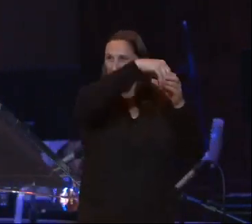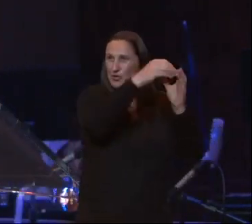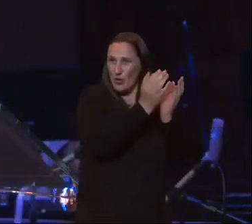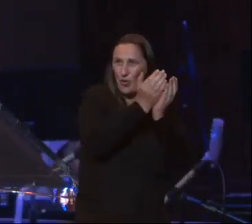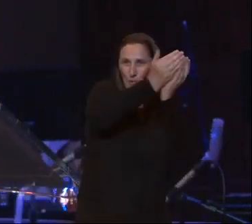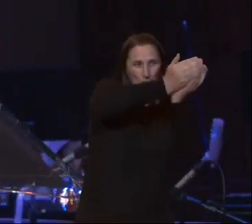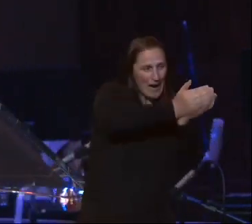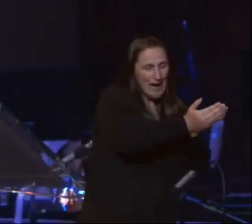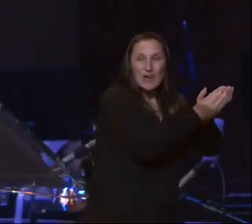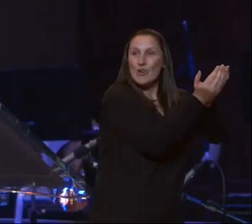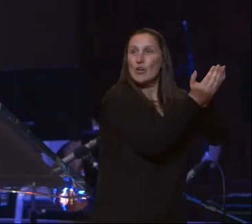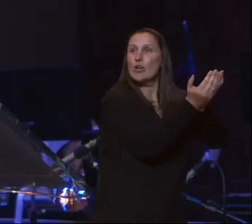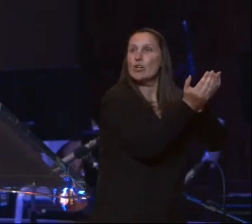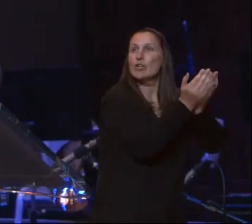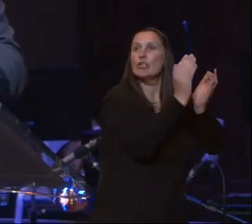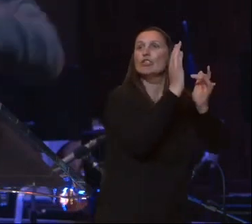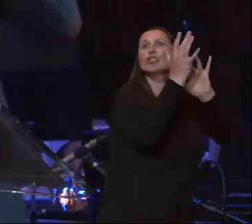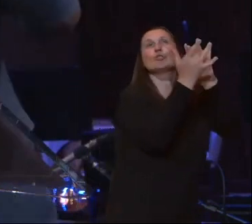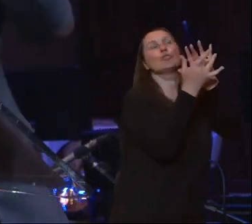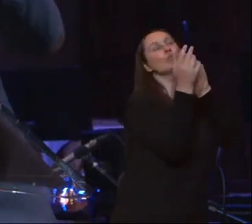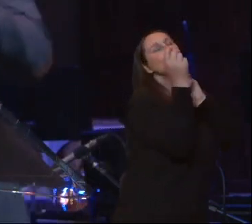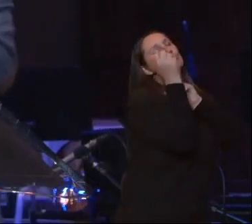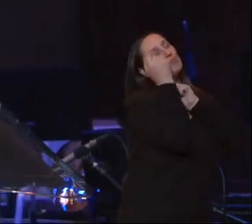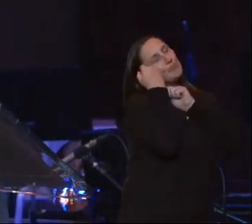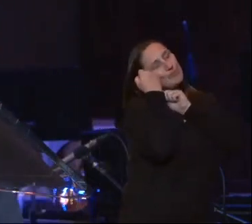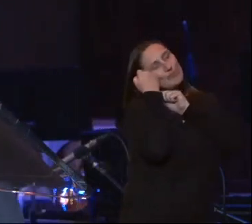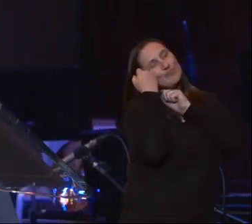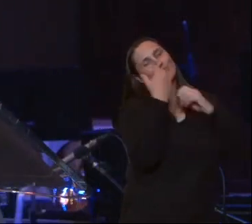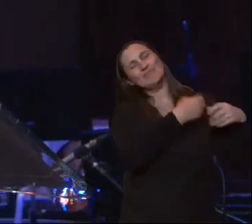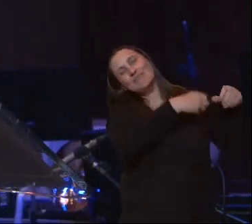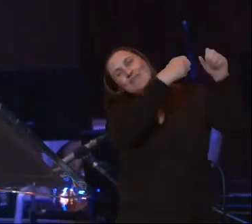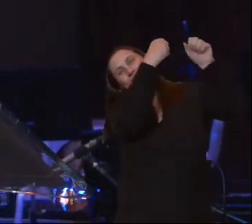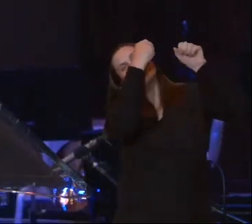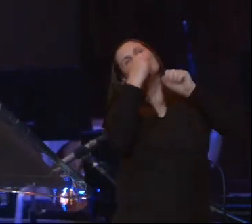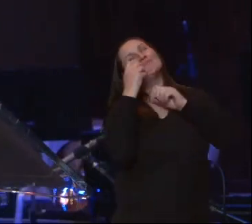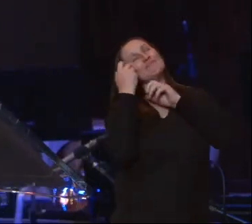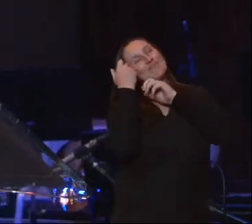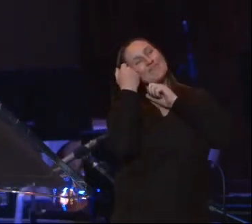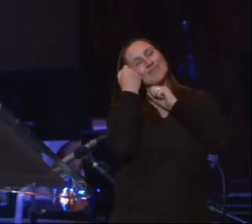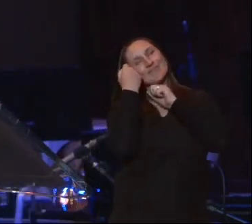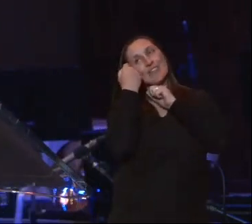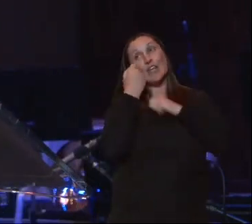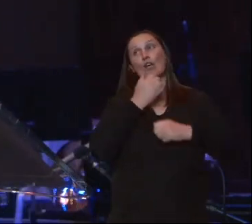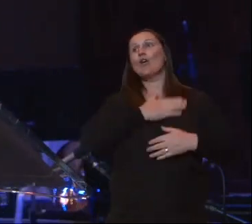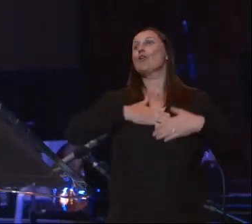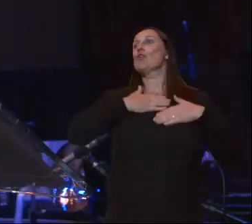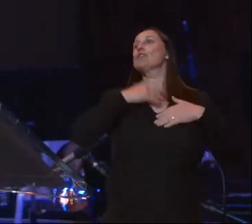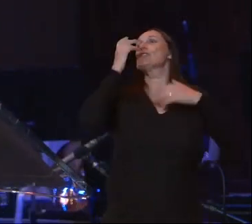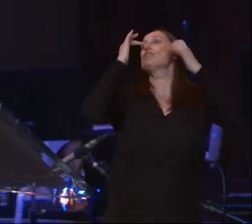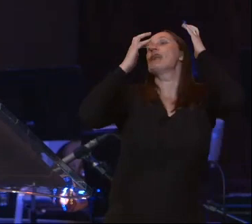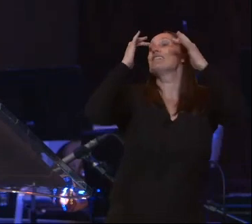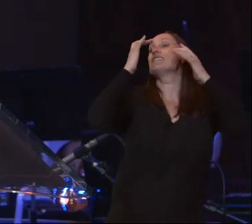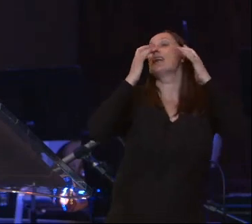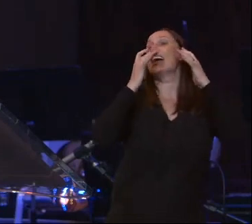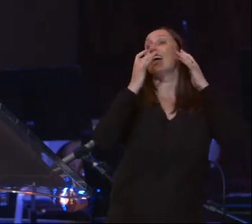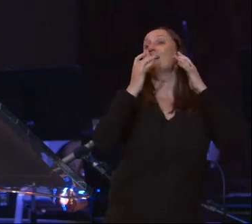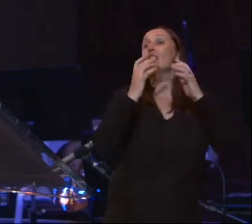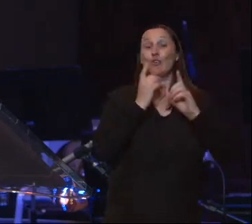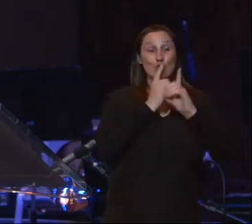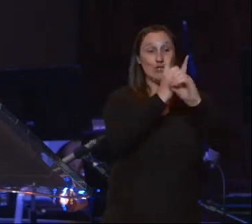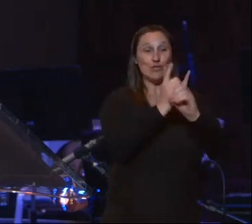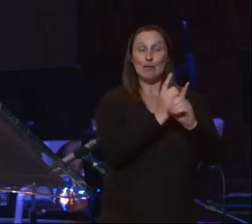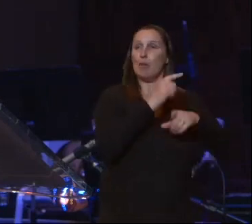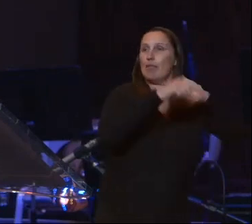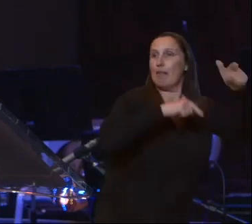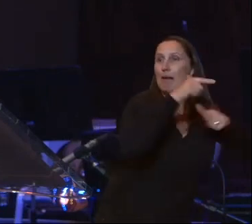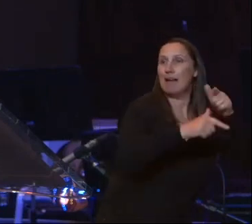Jesus está dormindo e eu gosto de imaginar eles trabalhando, jogando água para fora,